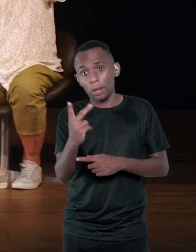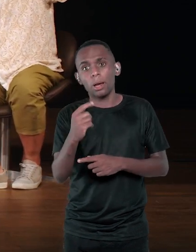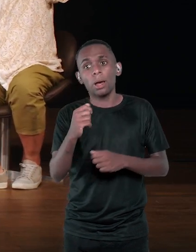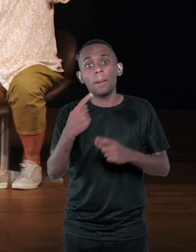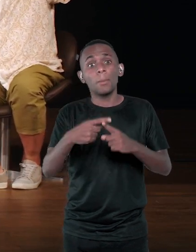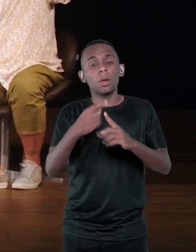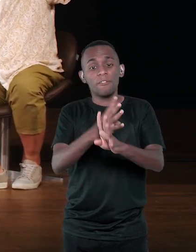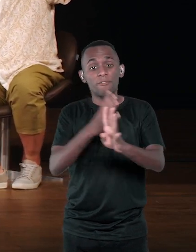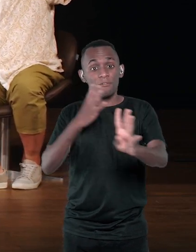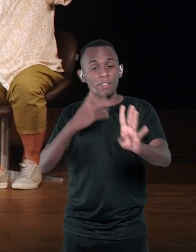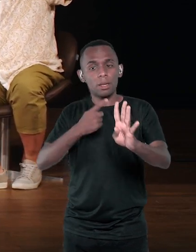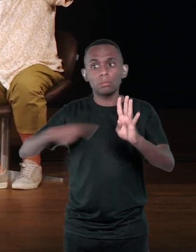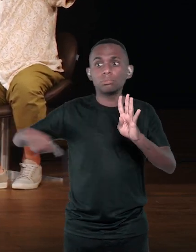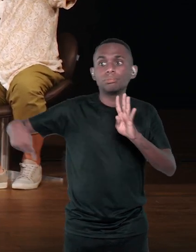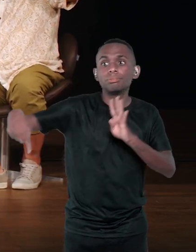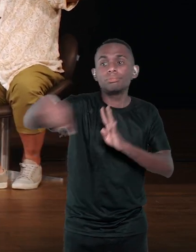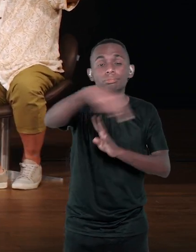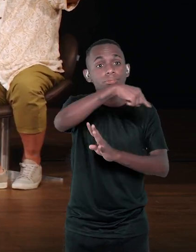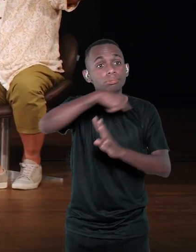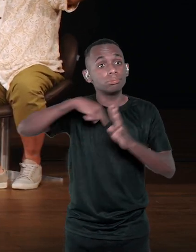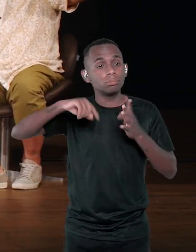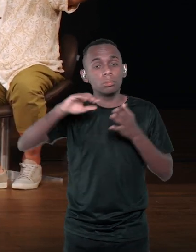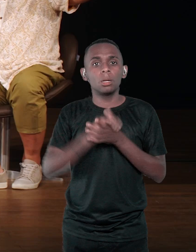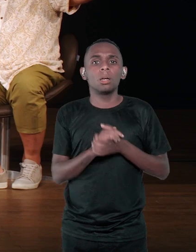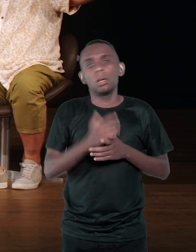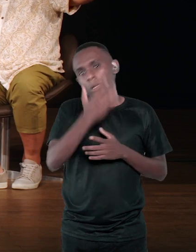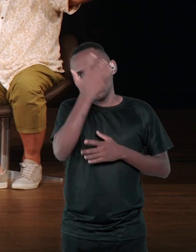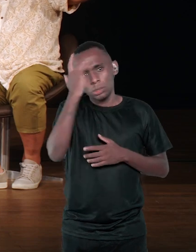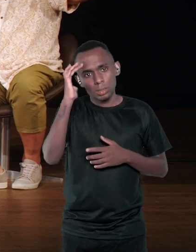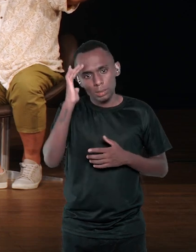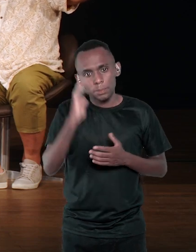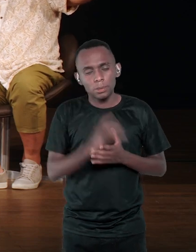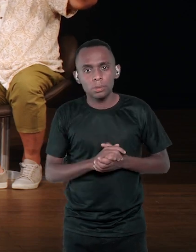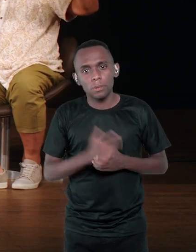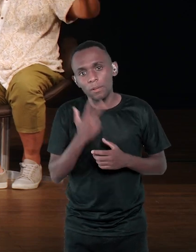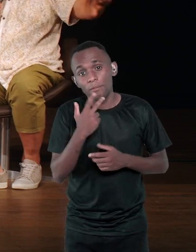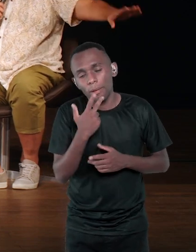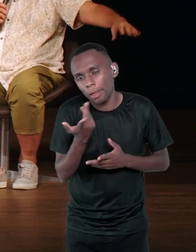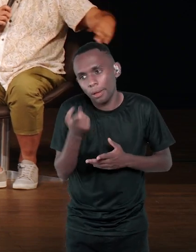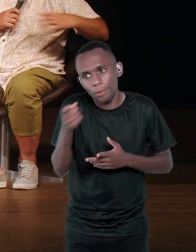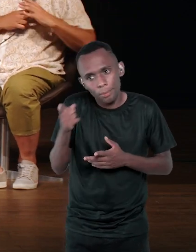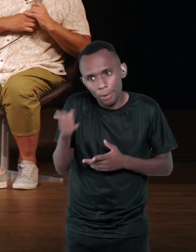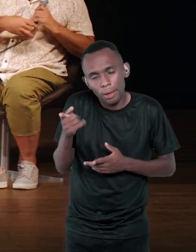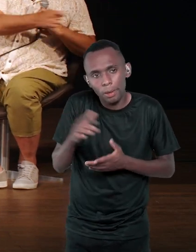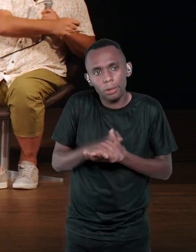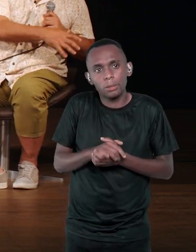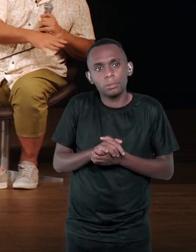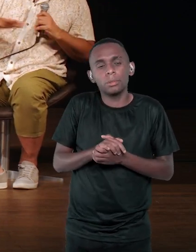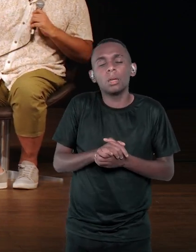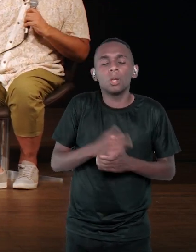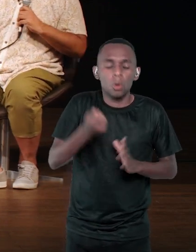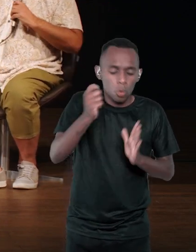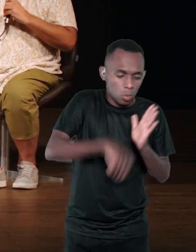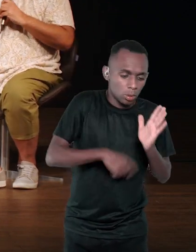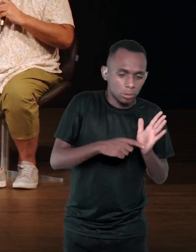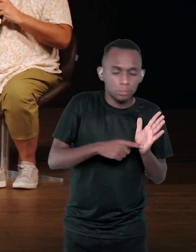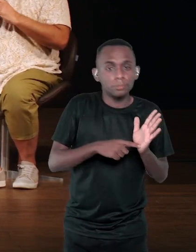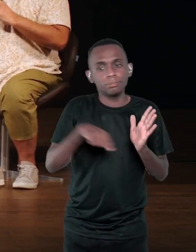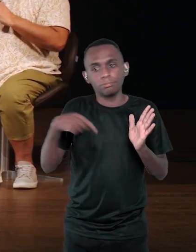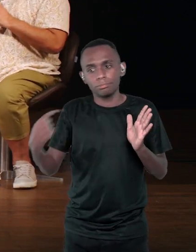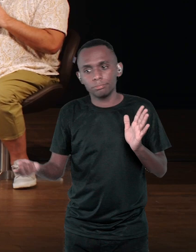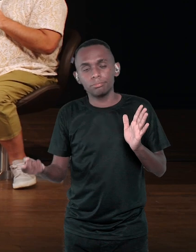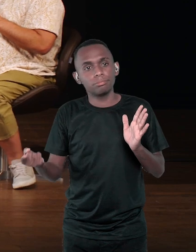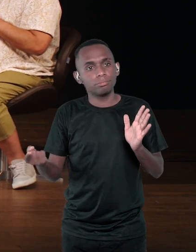voltas. Por quê? Né? As pessoas iam falar com a Elsa, e era assim, eu dava um autógrafo, aí vinha da Elsa. A